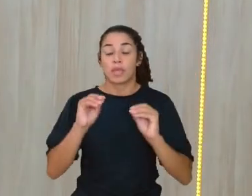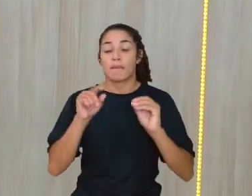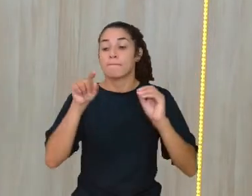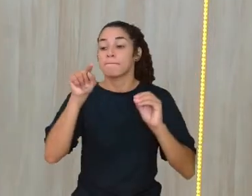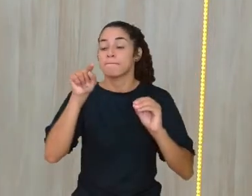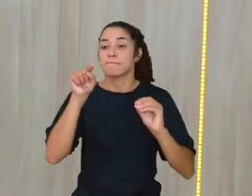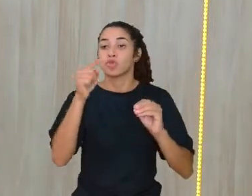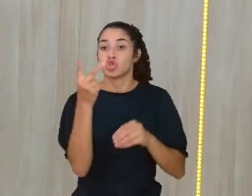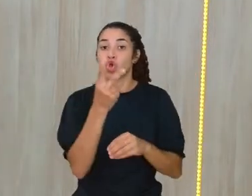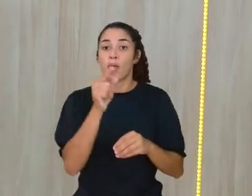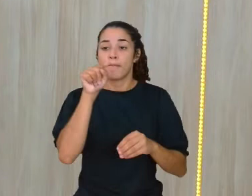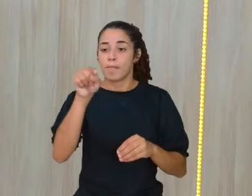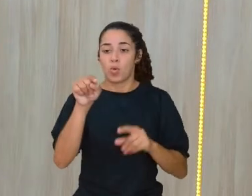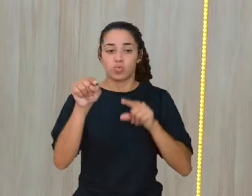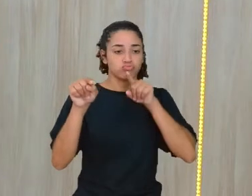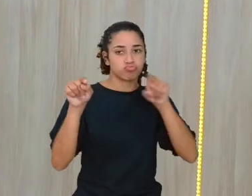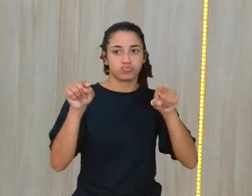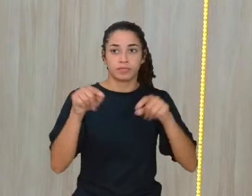Um do lado